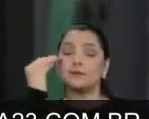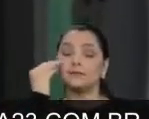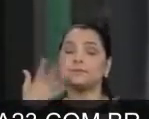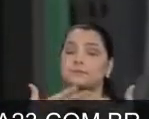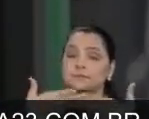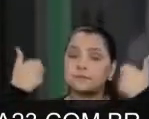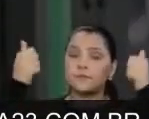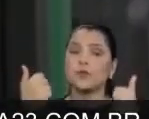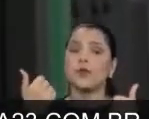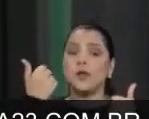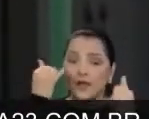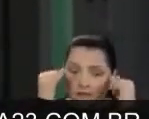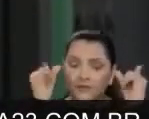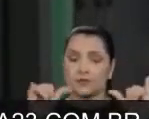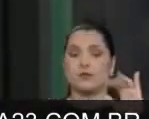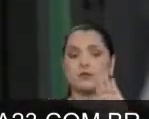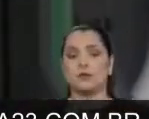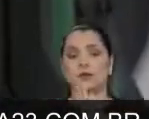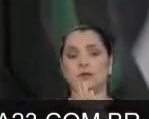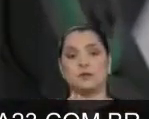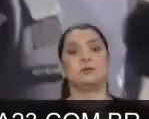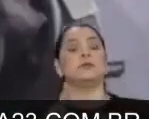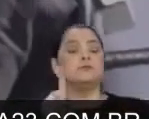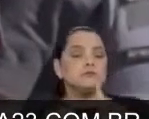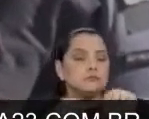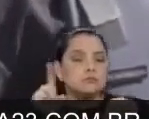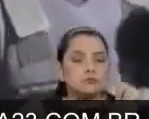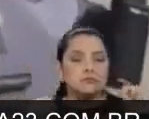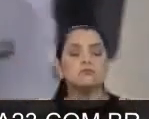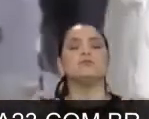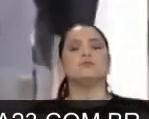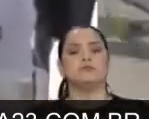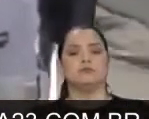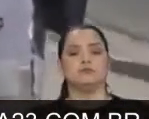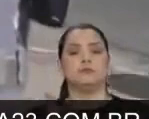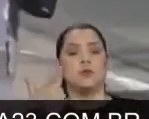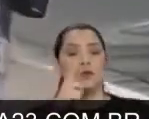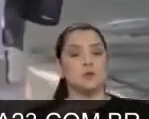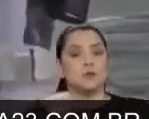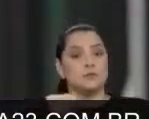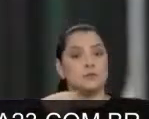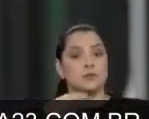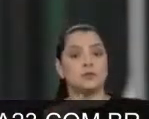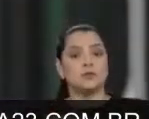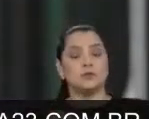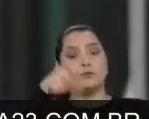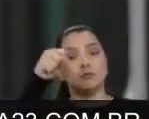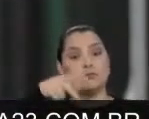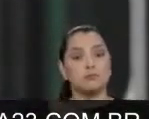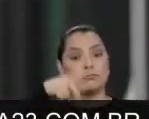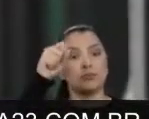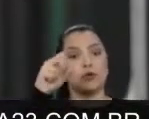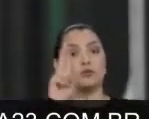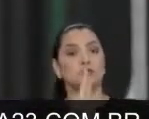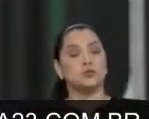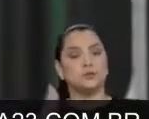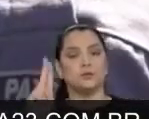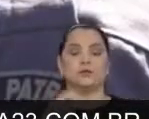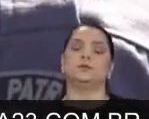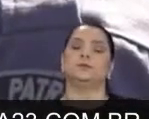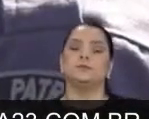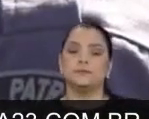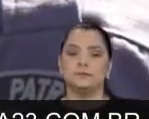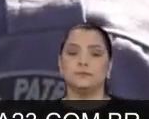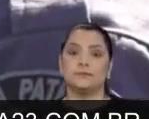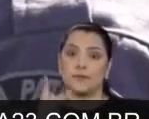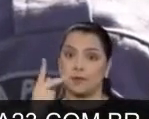de combate ao crime. Os policiais selecionados para integrar o grupo vão receber bolsas de pós-graduação das universidades. De